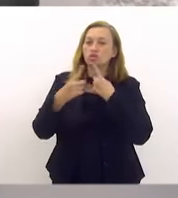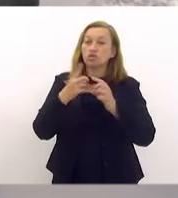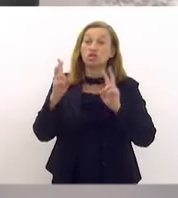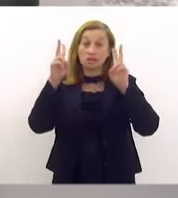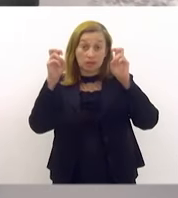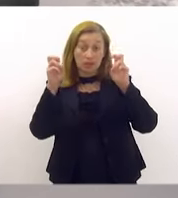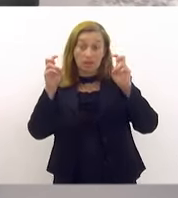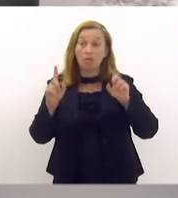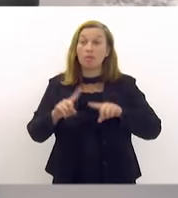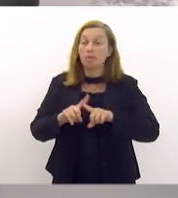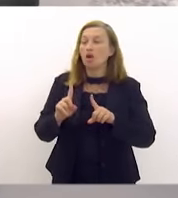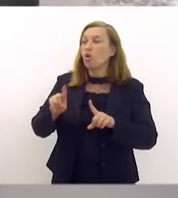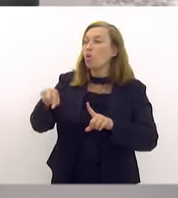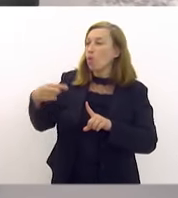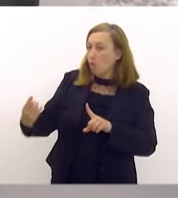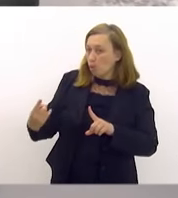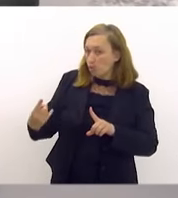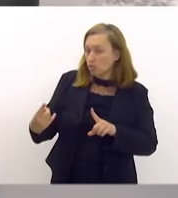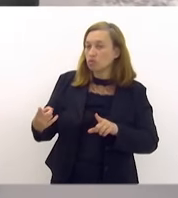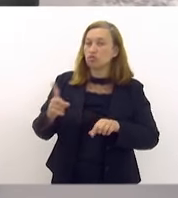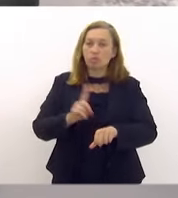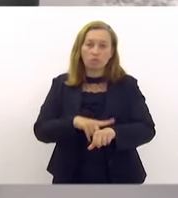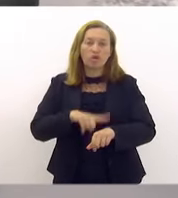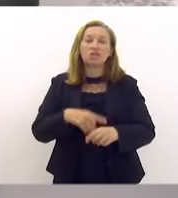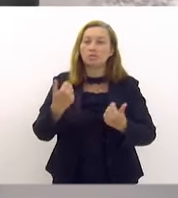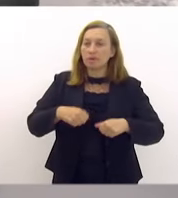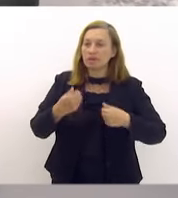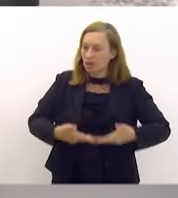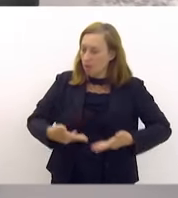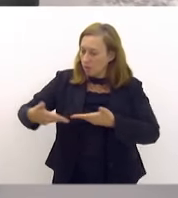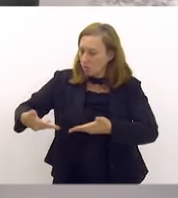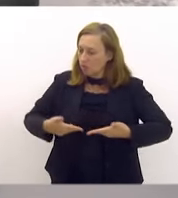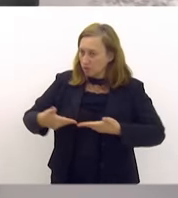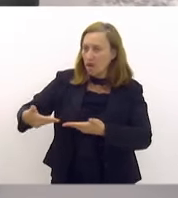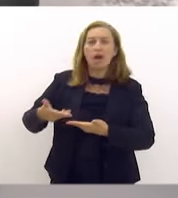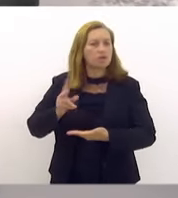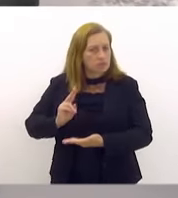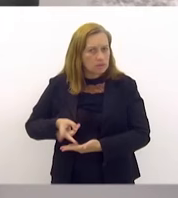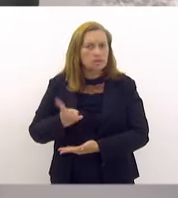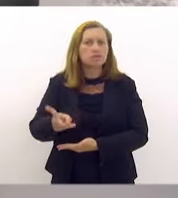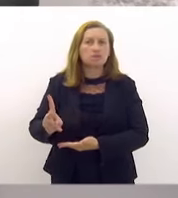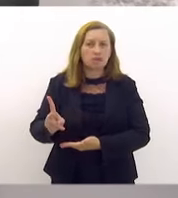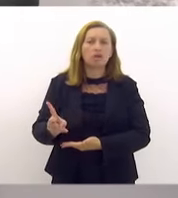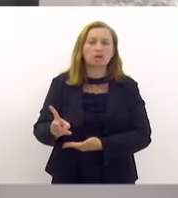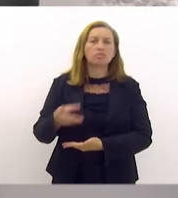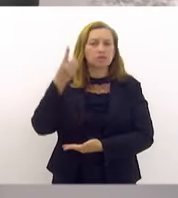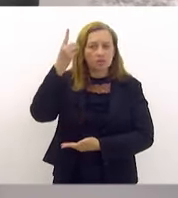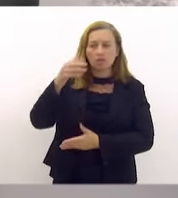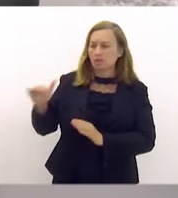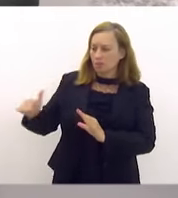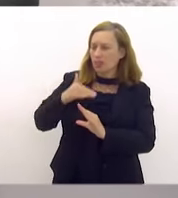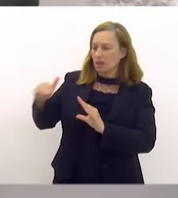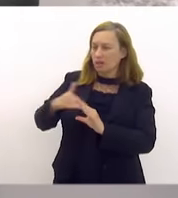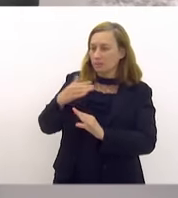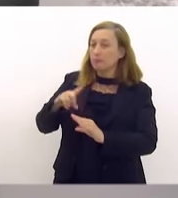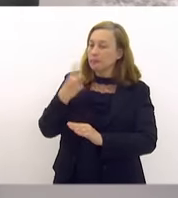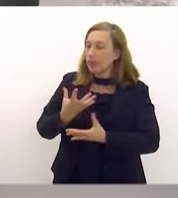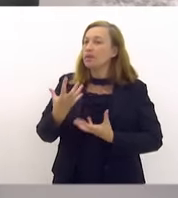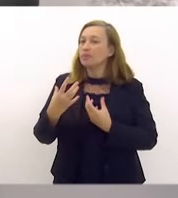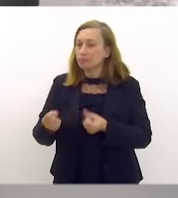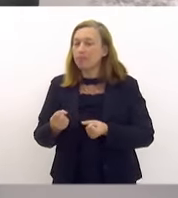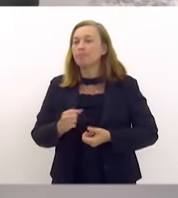e inclusive outras vezes se forem necessárias quantos convites eh os deputados enviarem nós